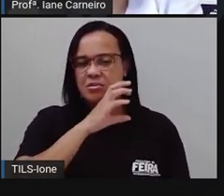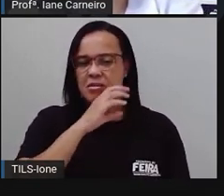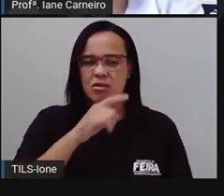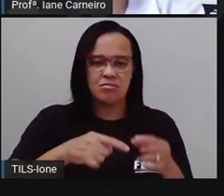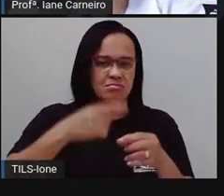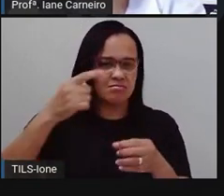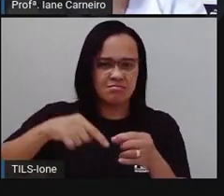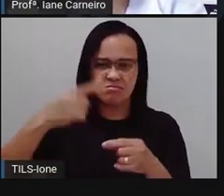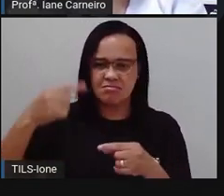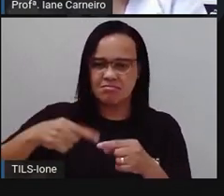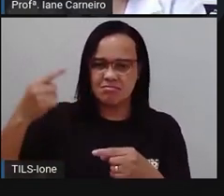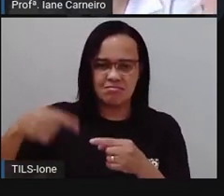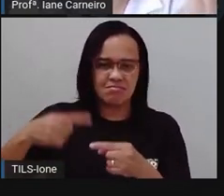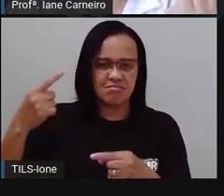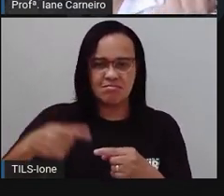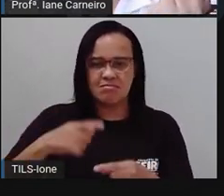W.